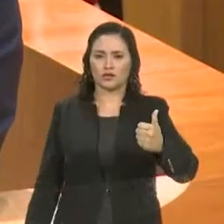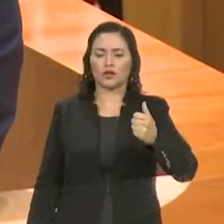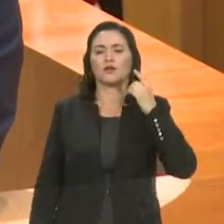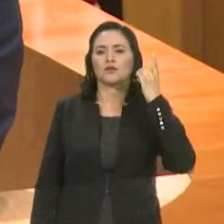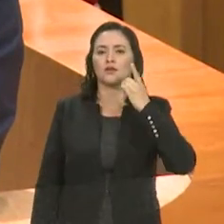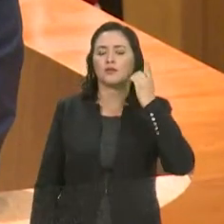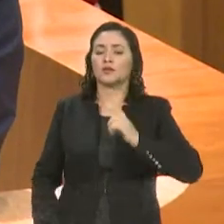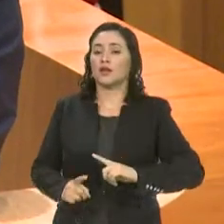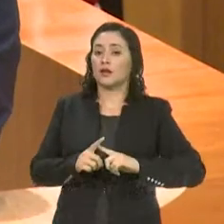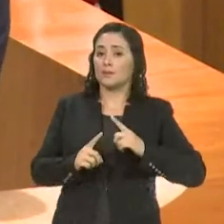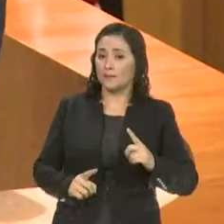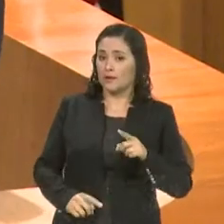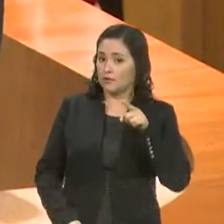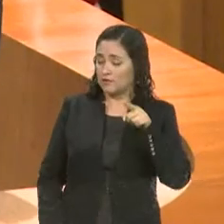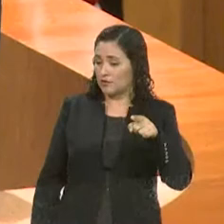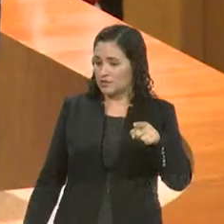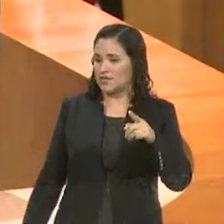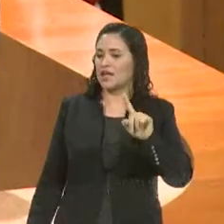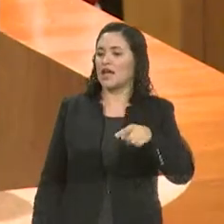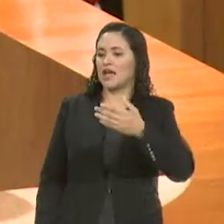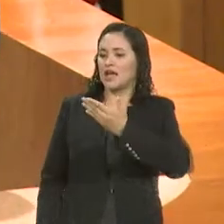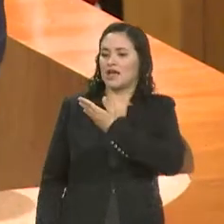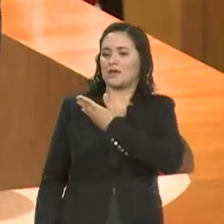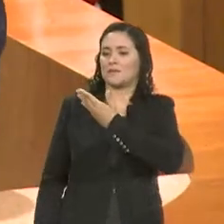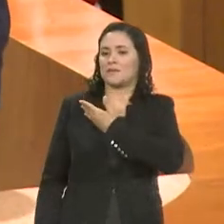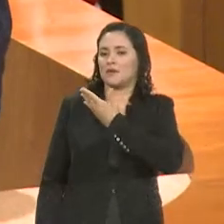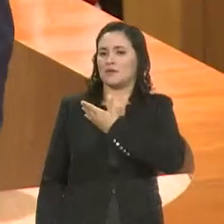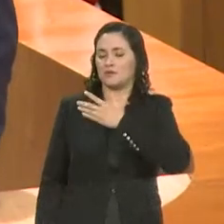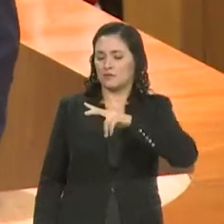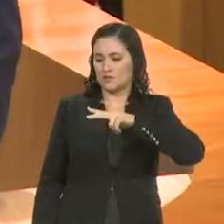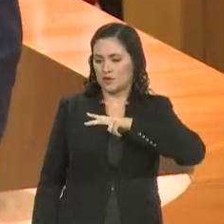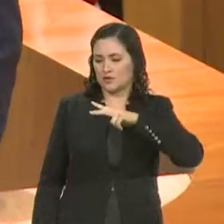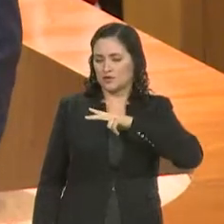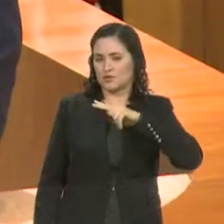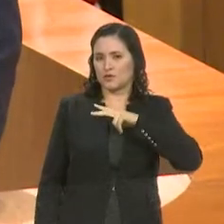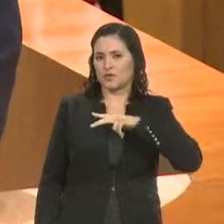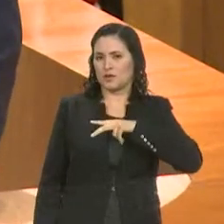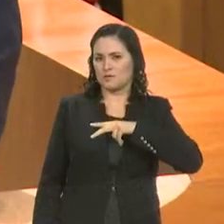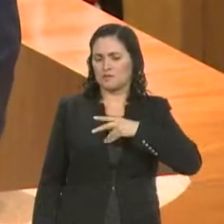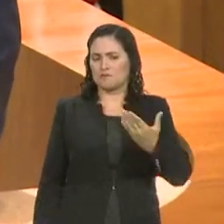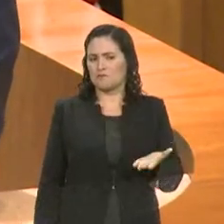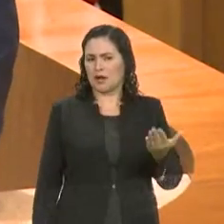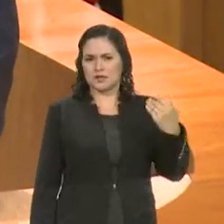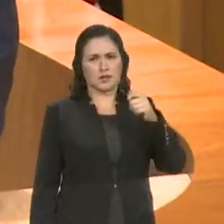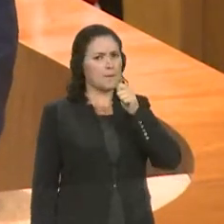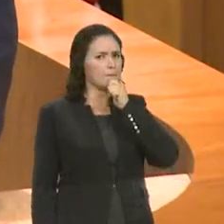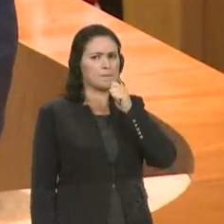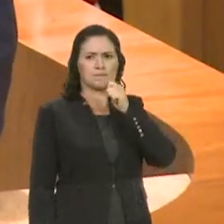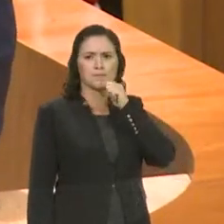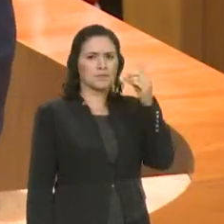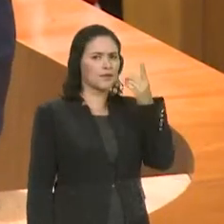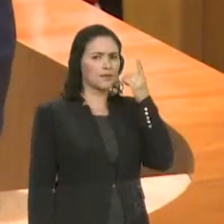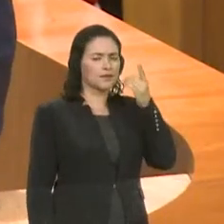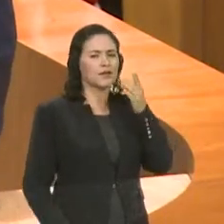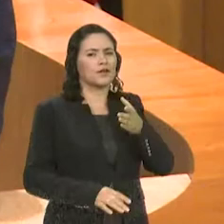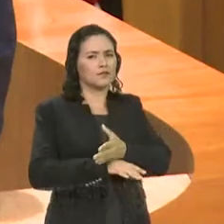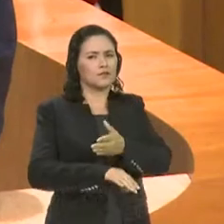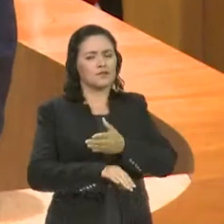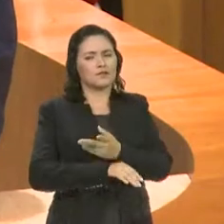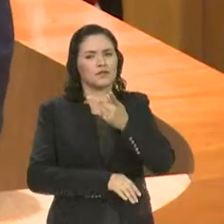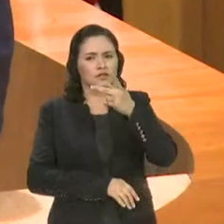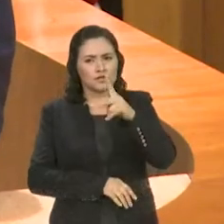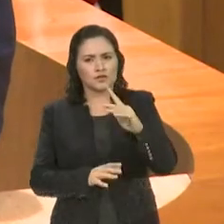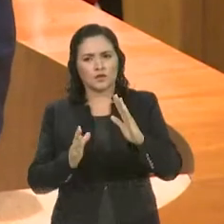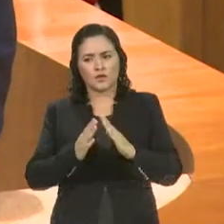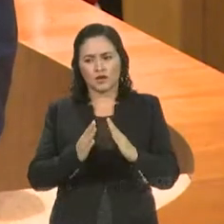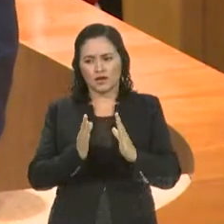destaco que Vossa Excelência é meu amigo, é meu irmão, muito antes de ser deputado, de frequentar a sua casa, de frequentar o